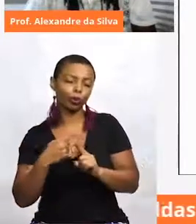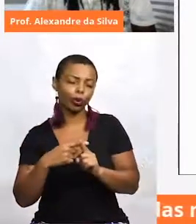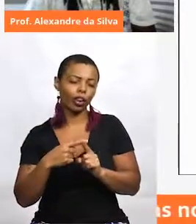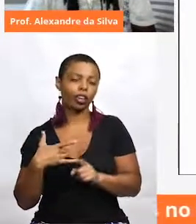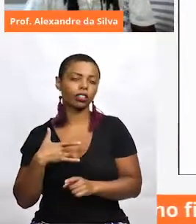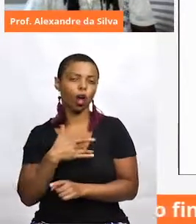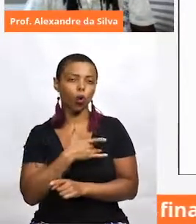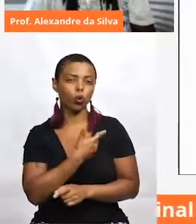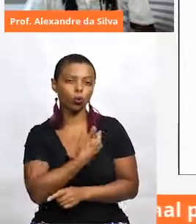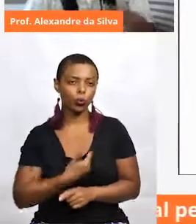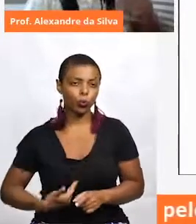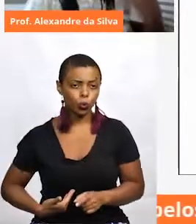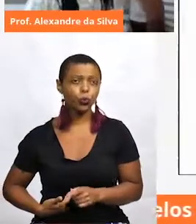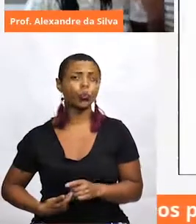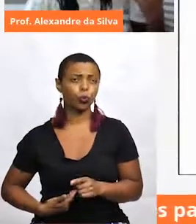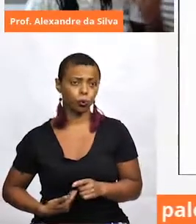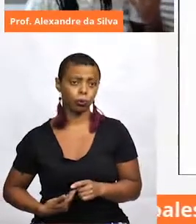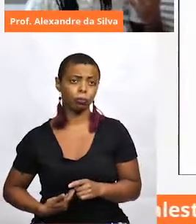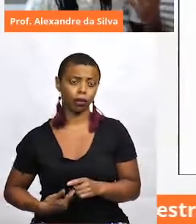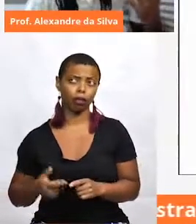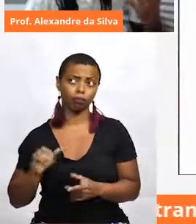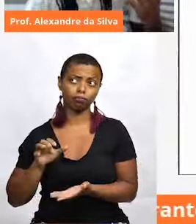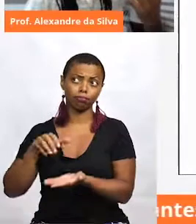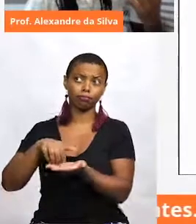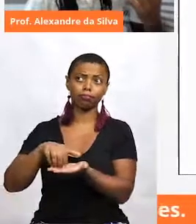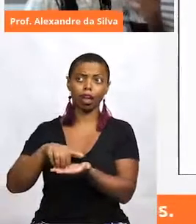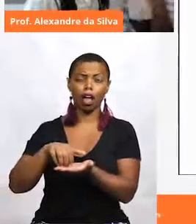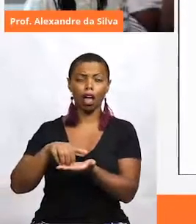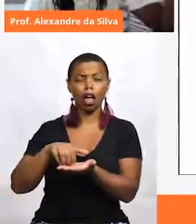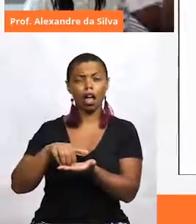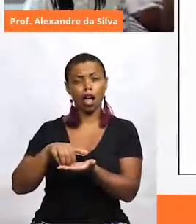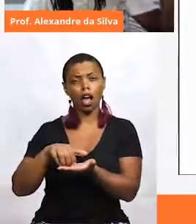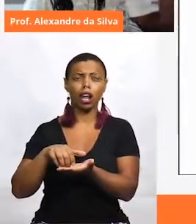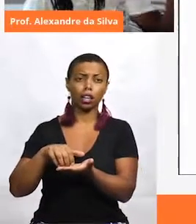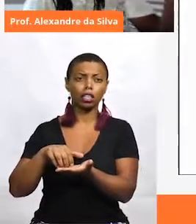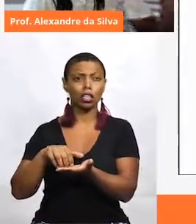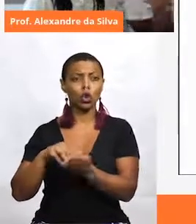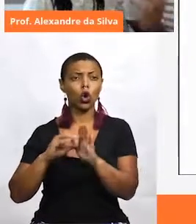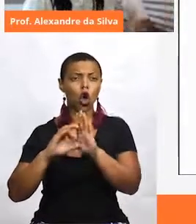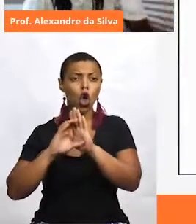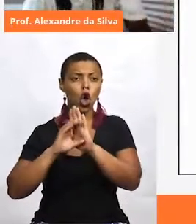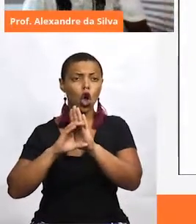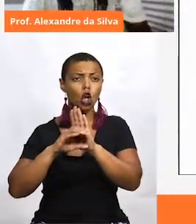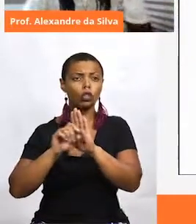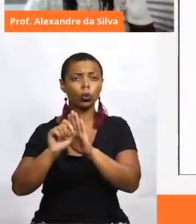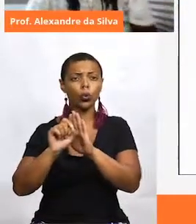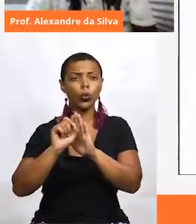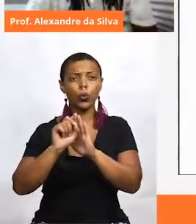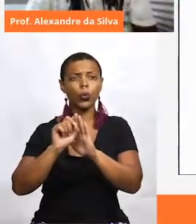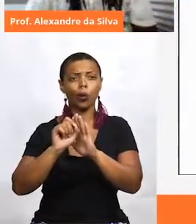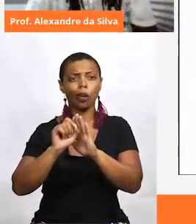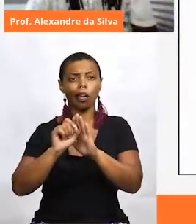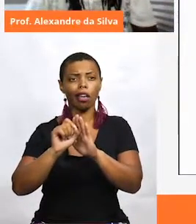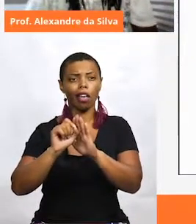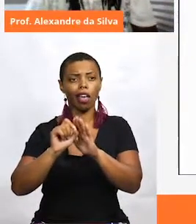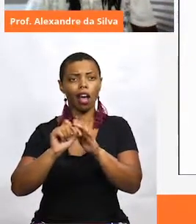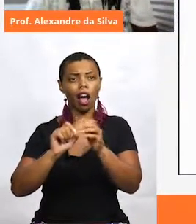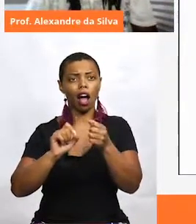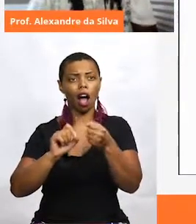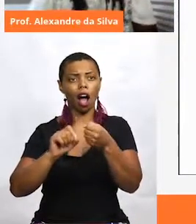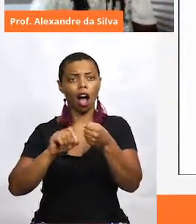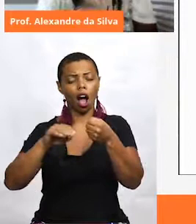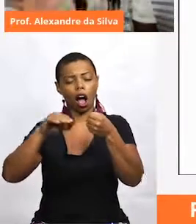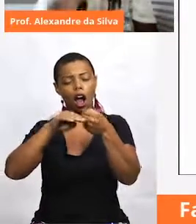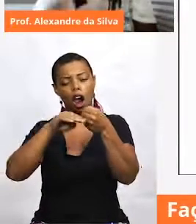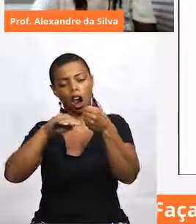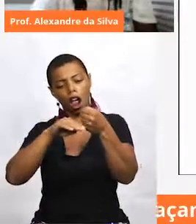instituição que, conceitualmente, ela coloca a classe social como um fator